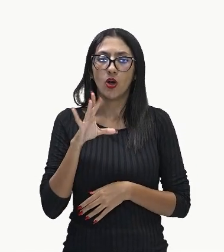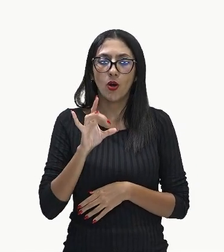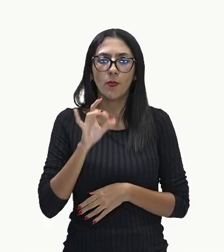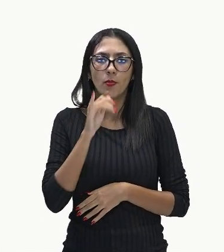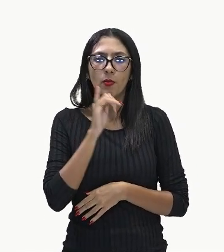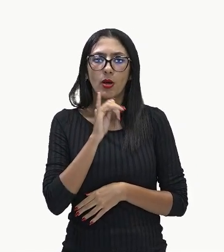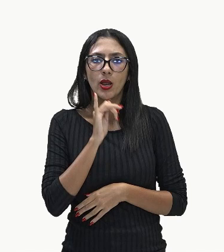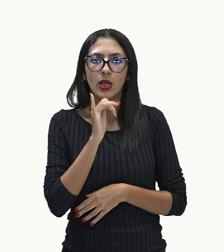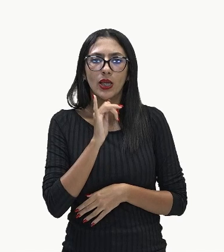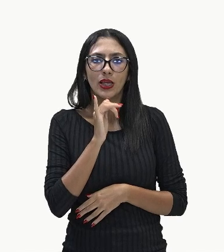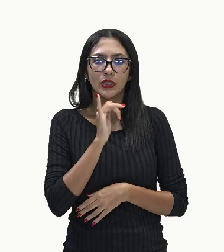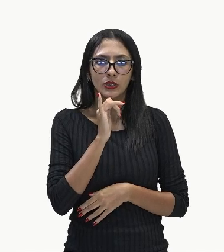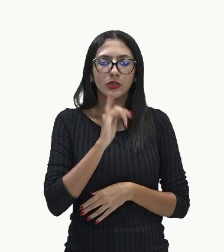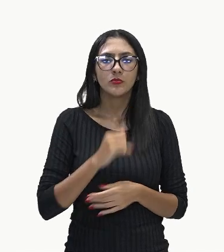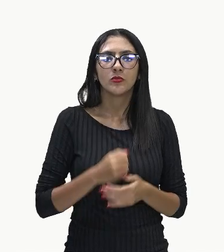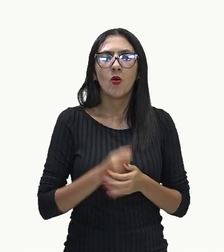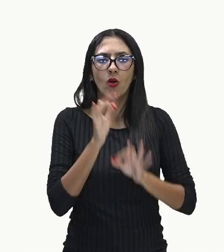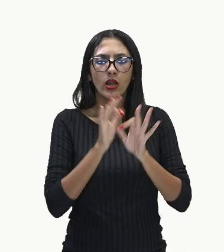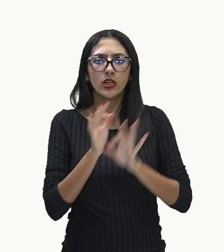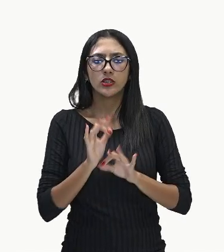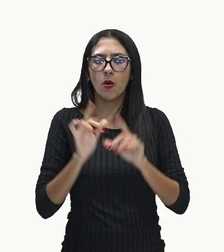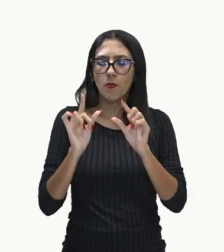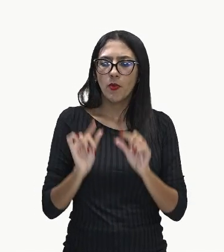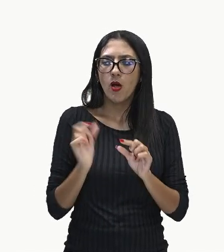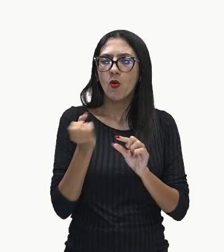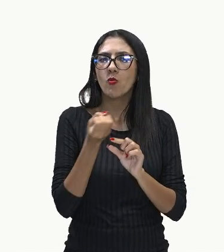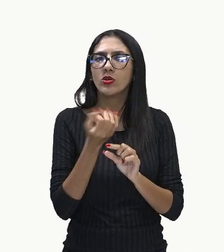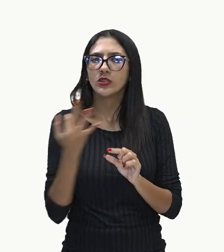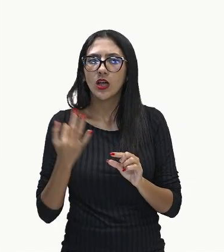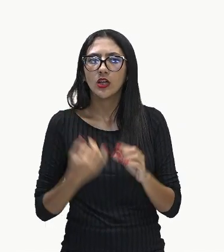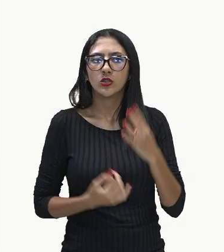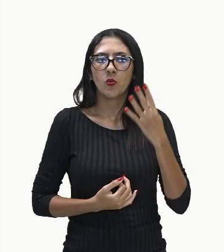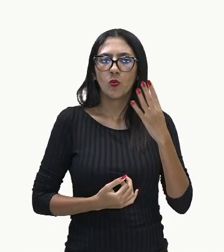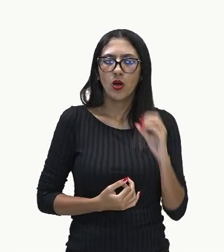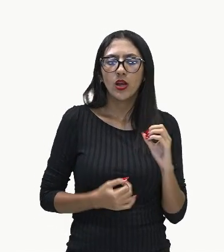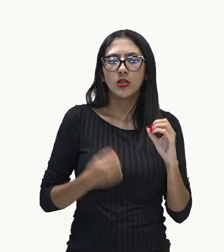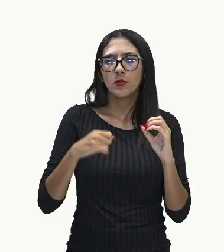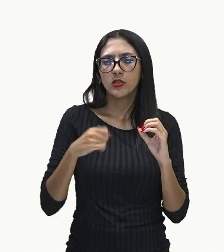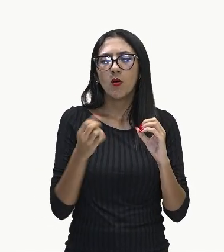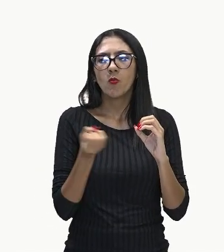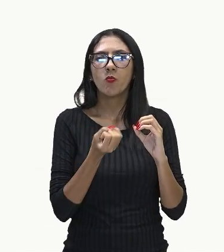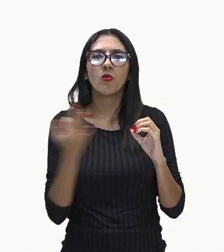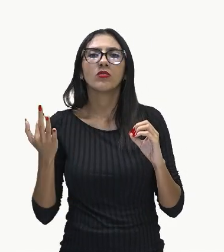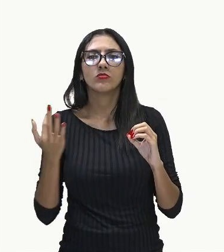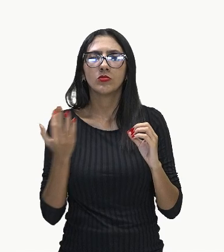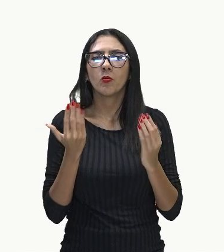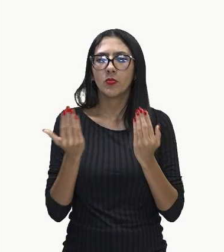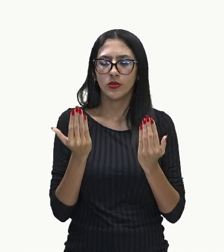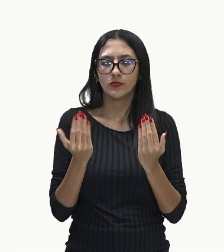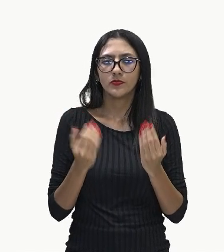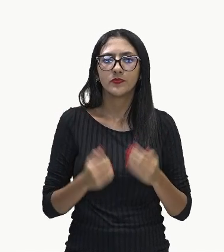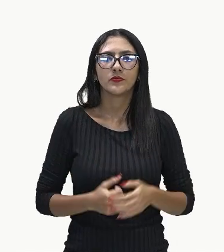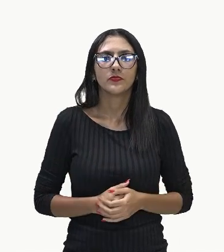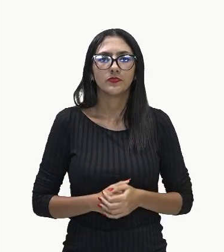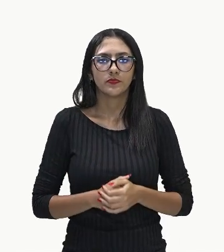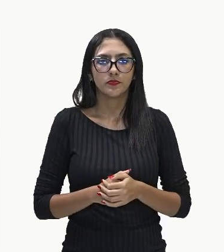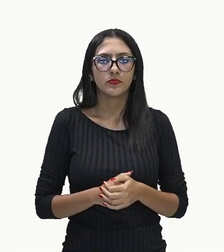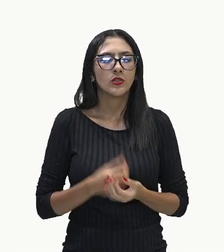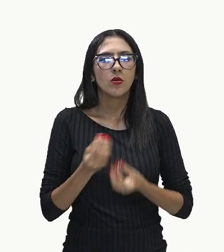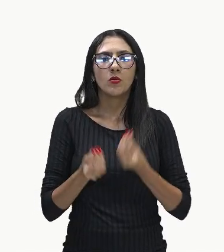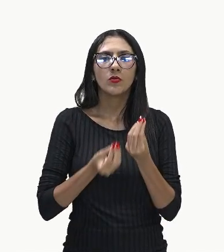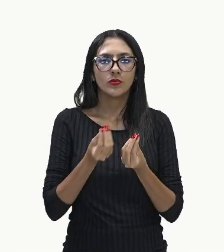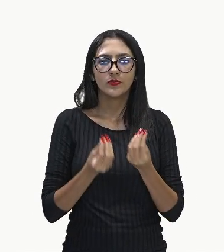tirar proporcionalmente de cada um, tá? Para chegar aos 40. Como é que a gente faz